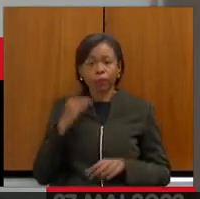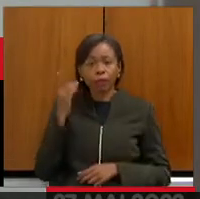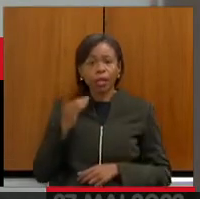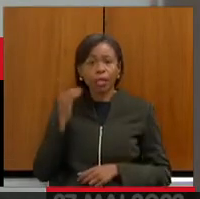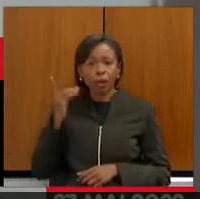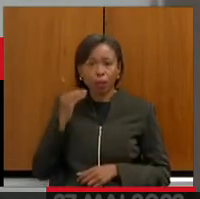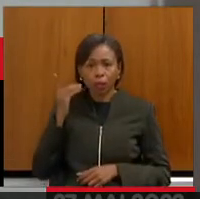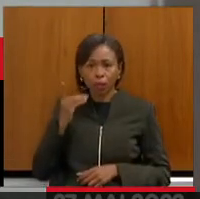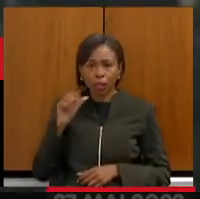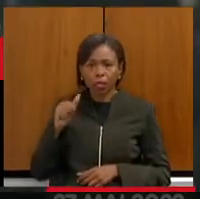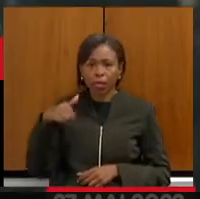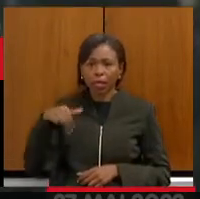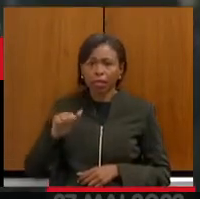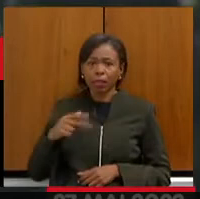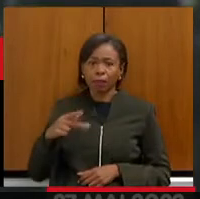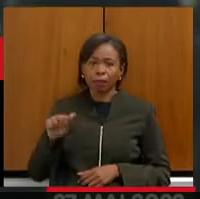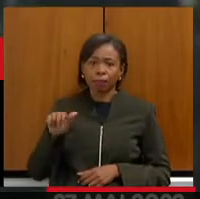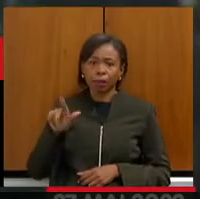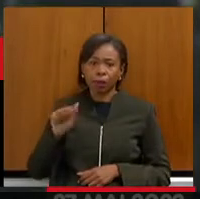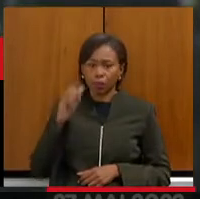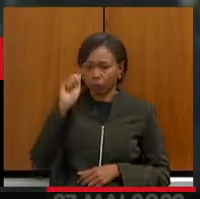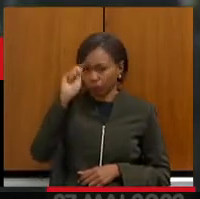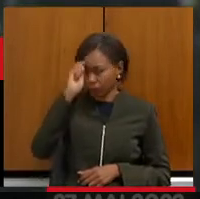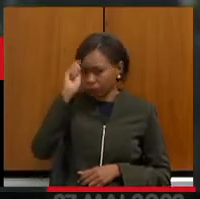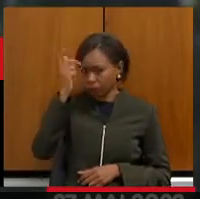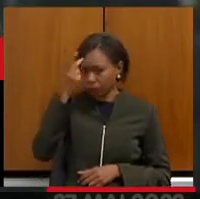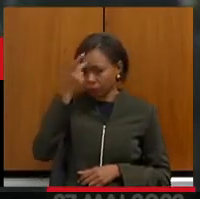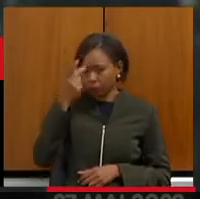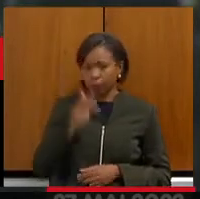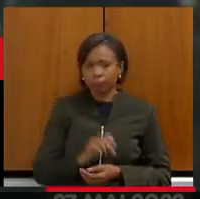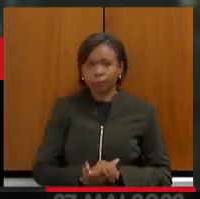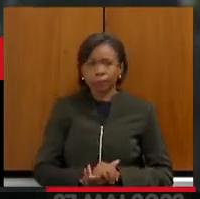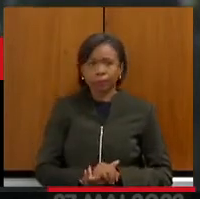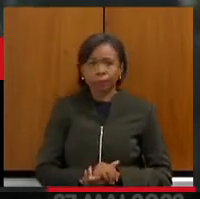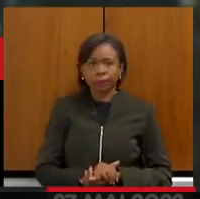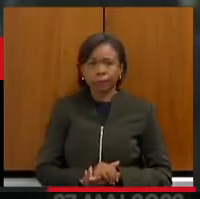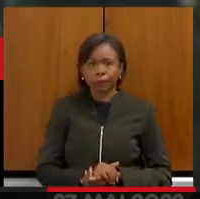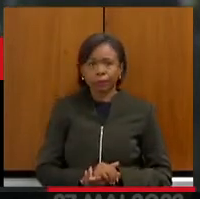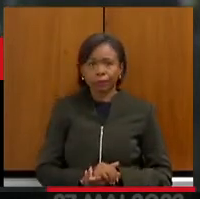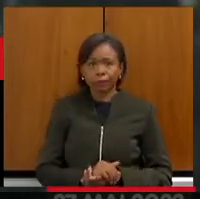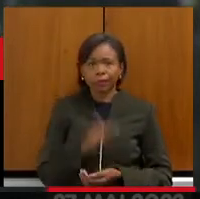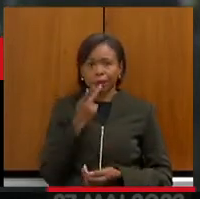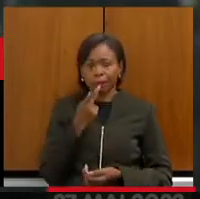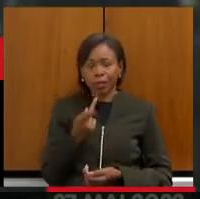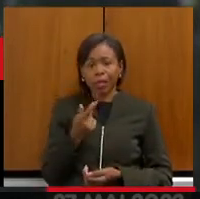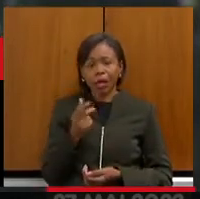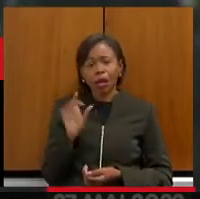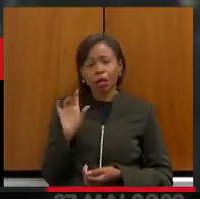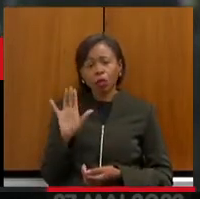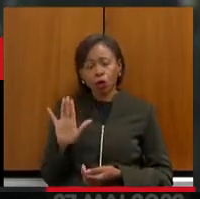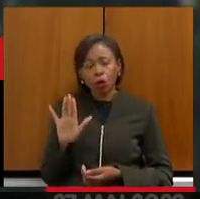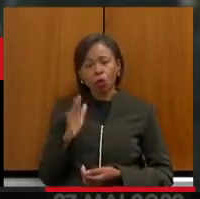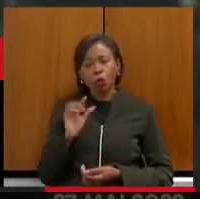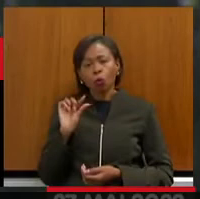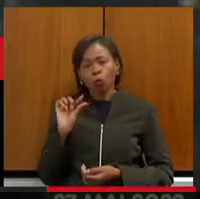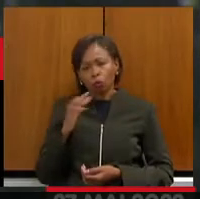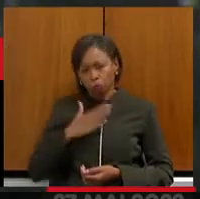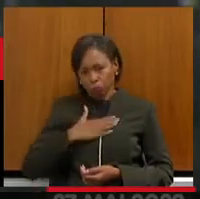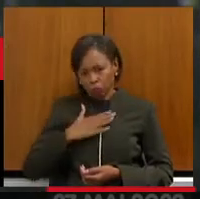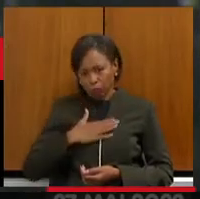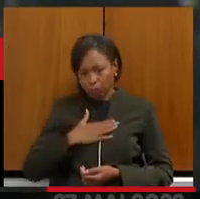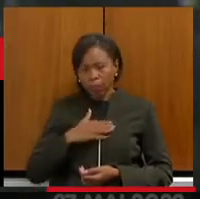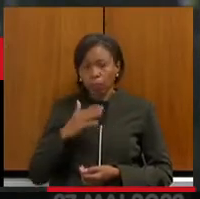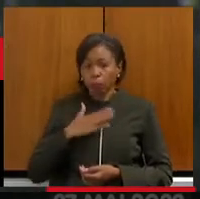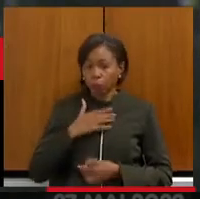deputada Ana Paula Siqueira hoje eu quero falar um pouquinho de mim e um pouquinho do meu trabalho